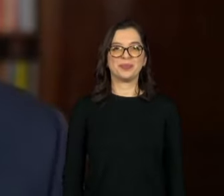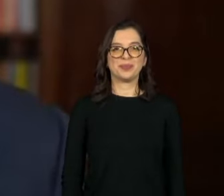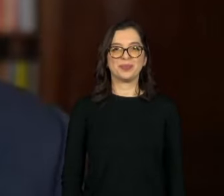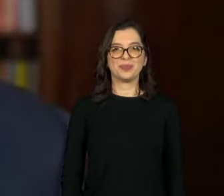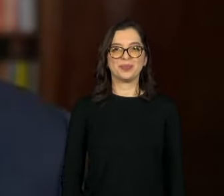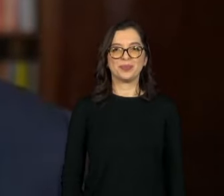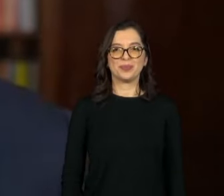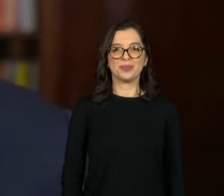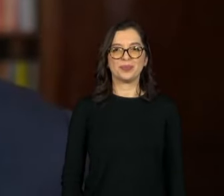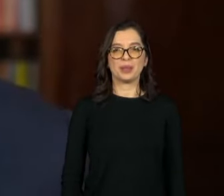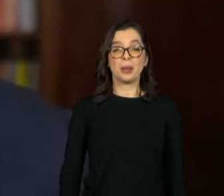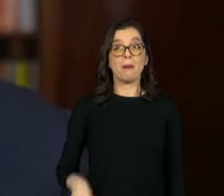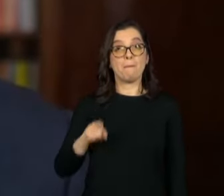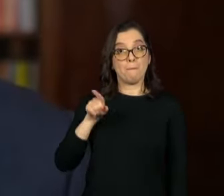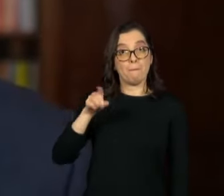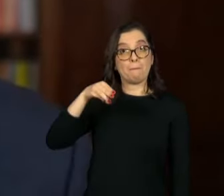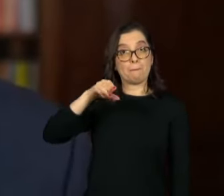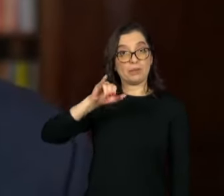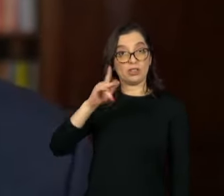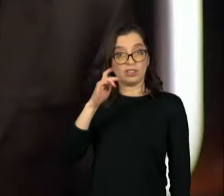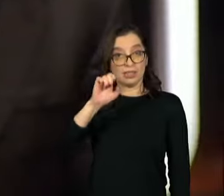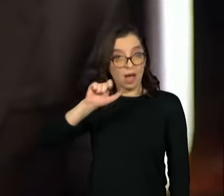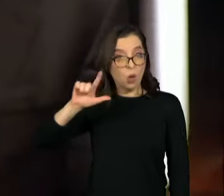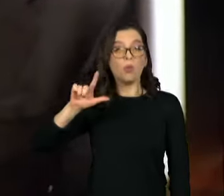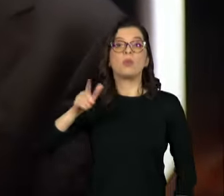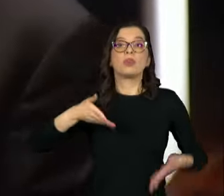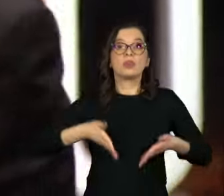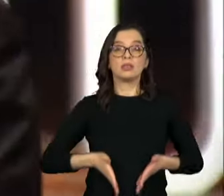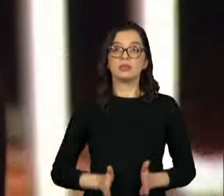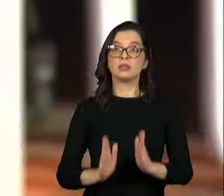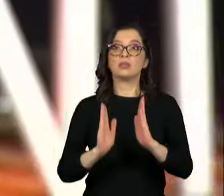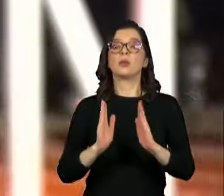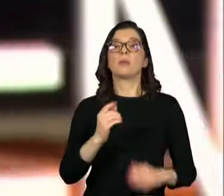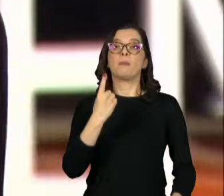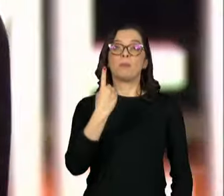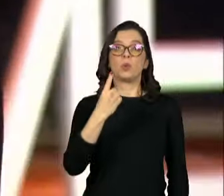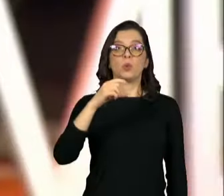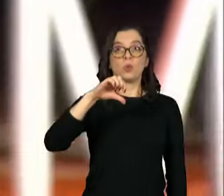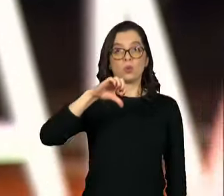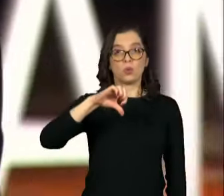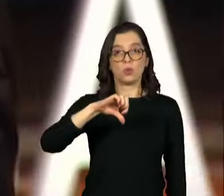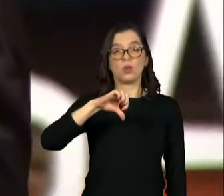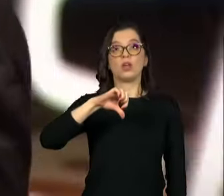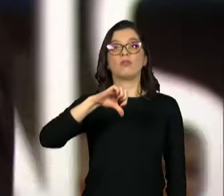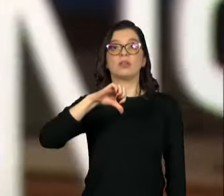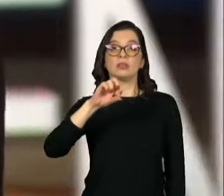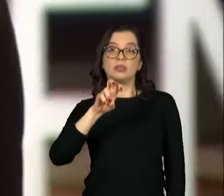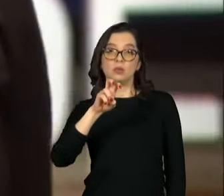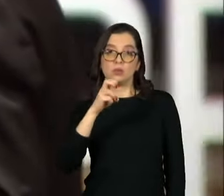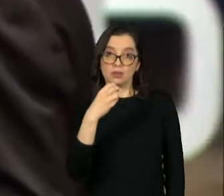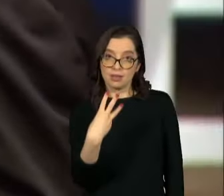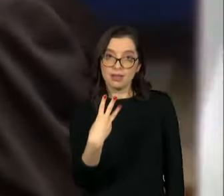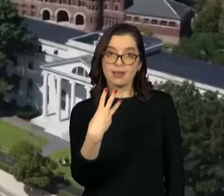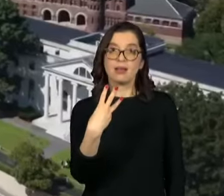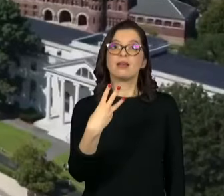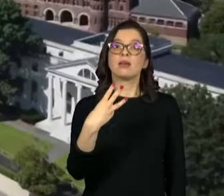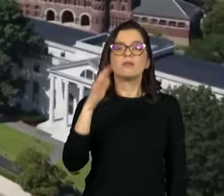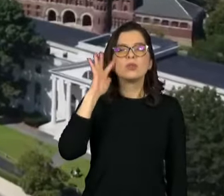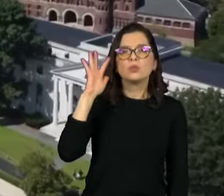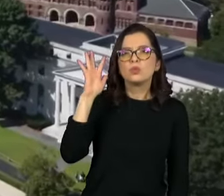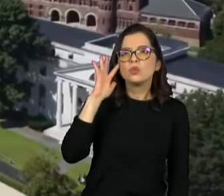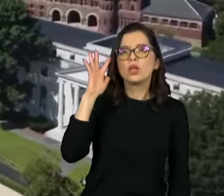Michael Joseph Sandel nasceu em Minneapolis, Minnesota, em 1953. É filósofo, escritor